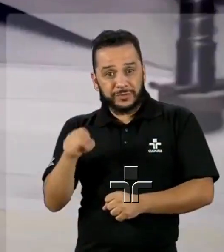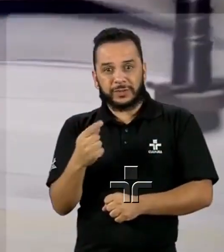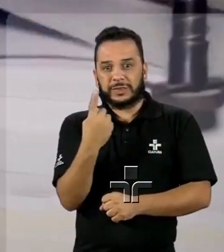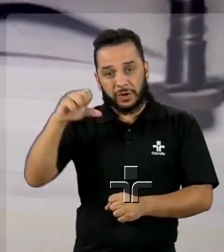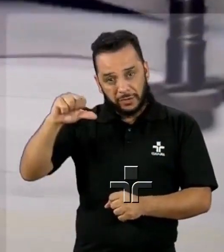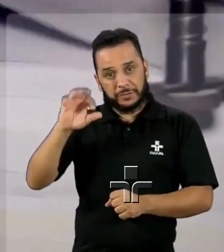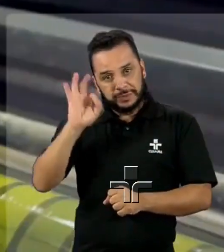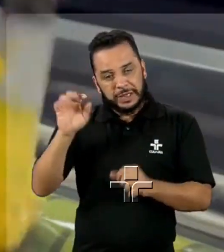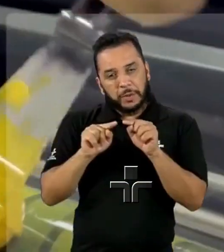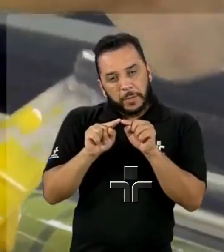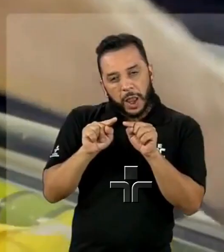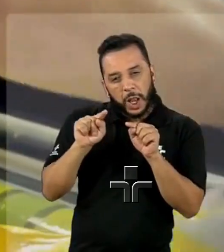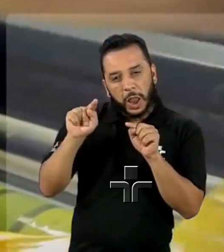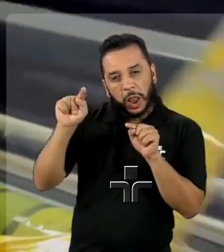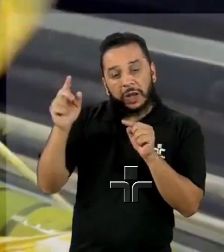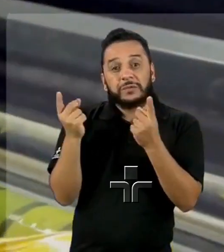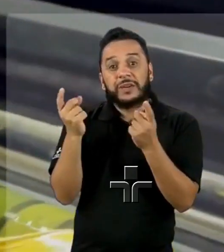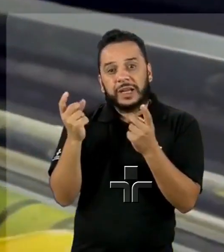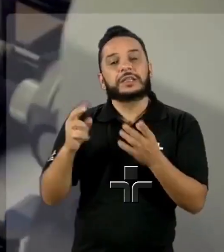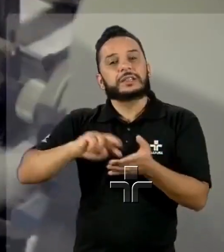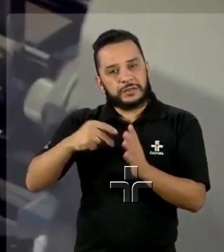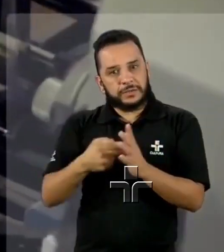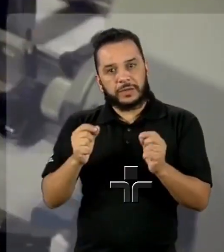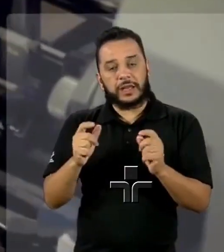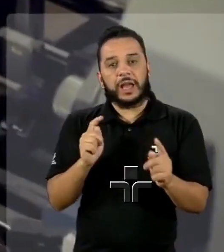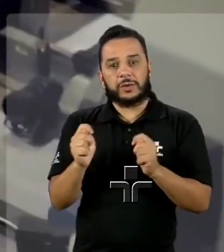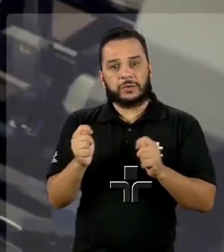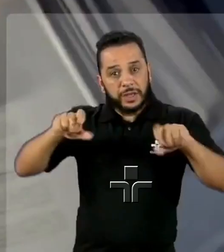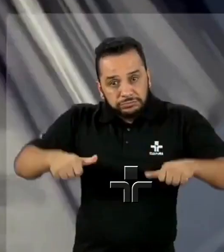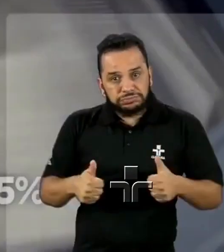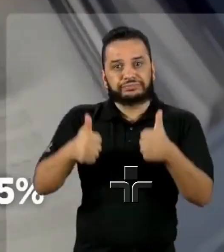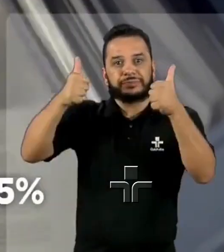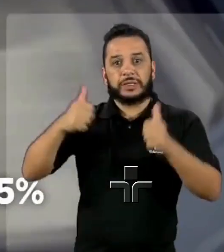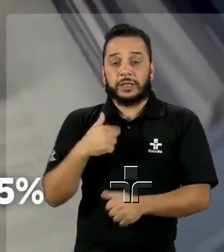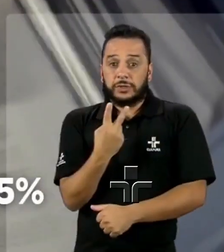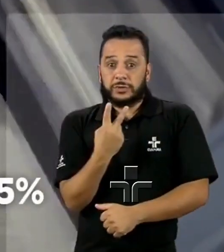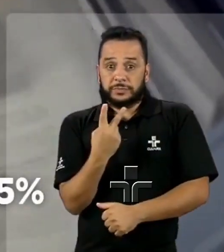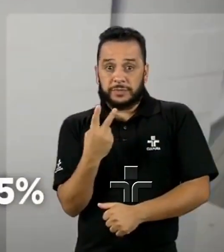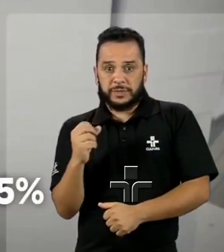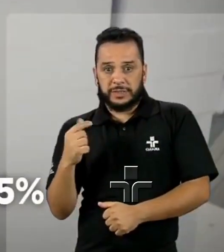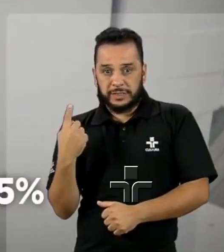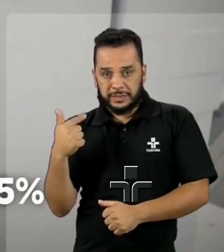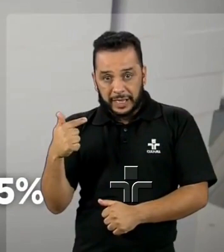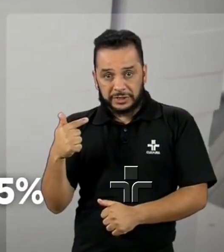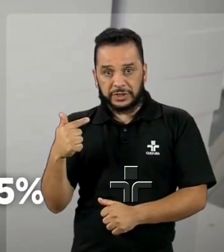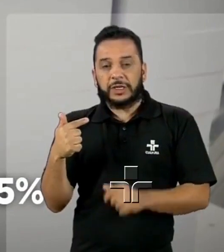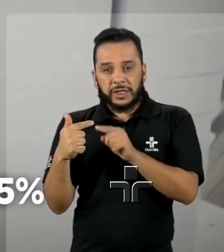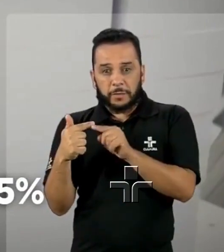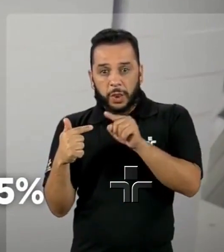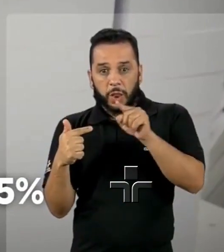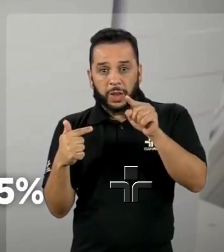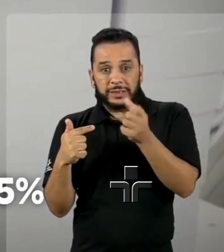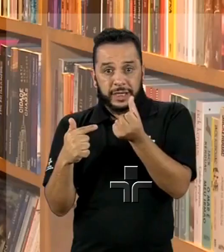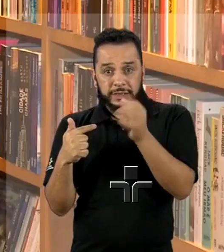pelo setor como mais um forte sinal de recuperação. Em 2017, o faturamento aumentou mais de 6% após 2 anos